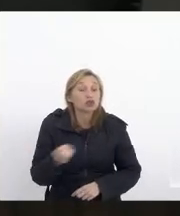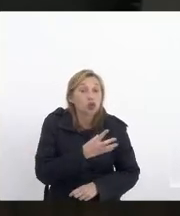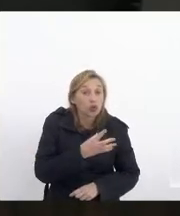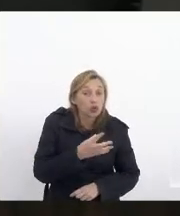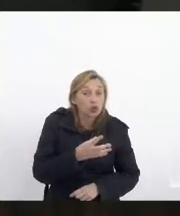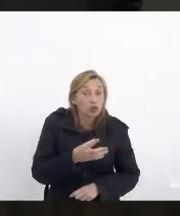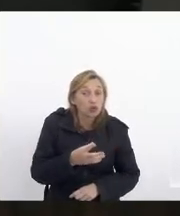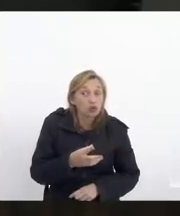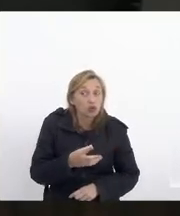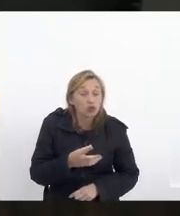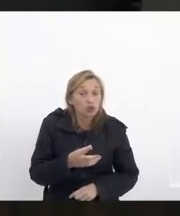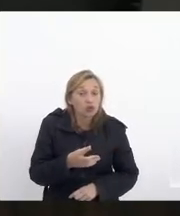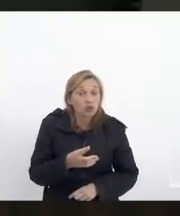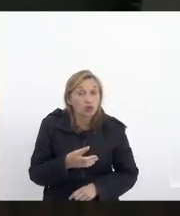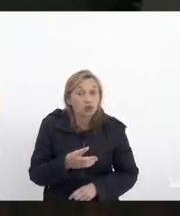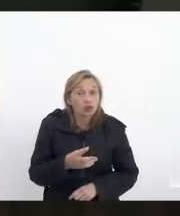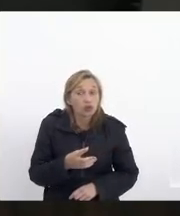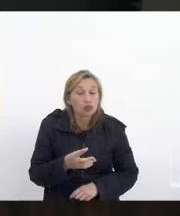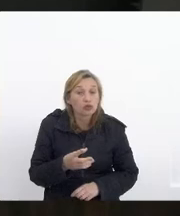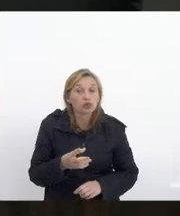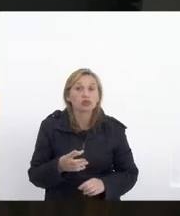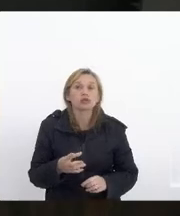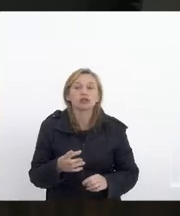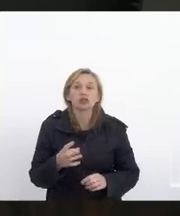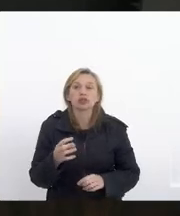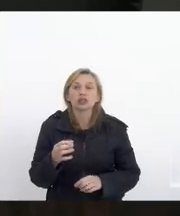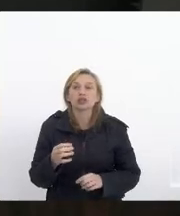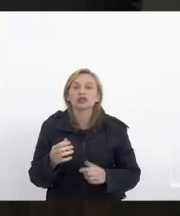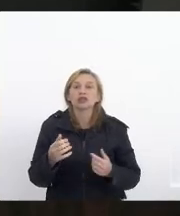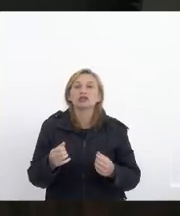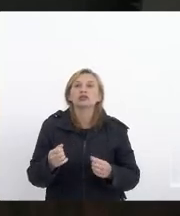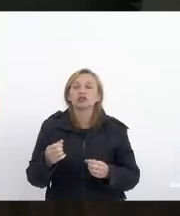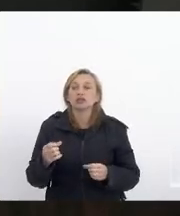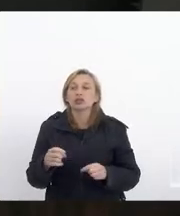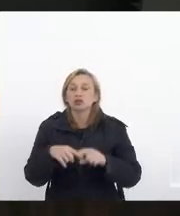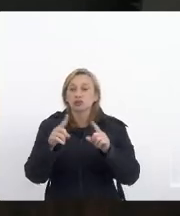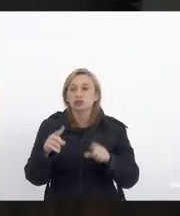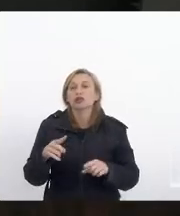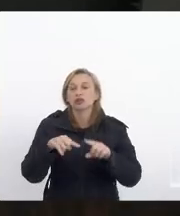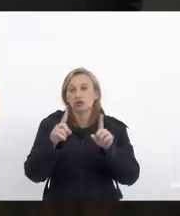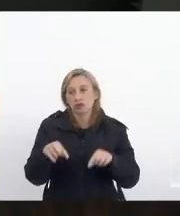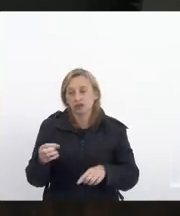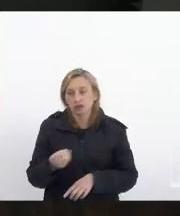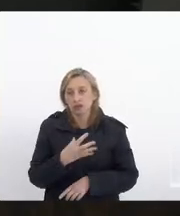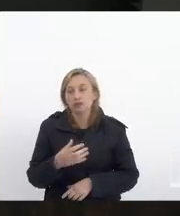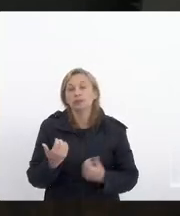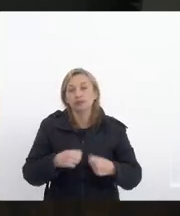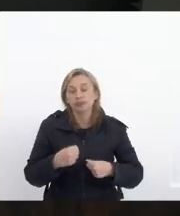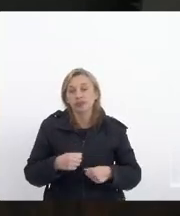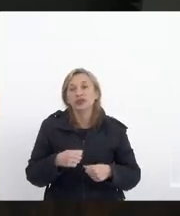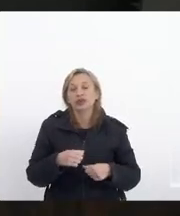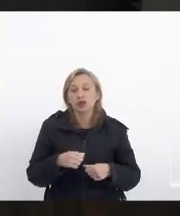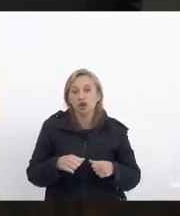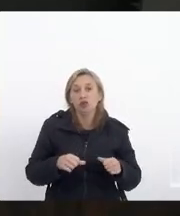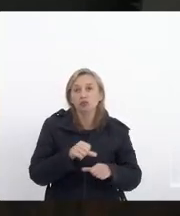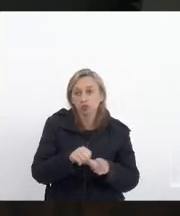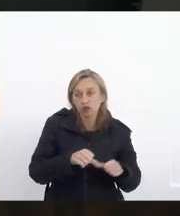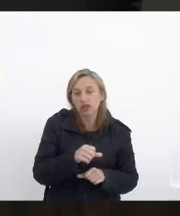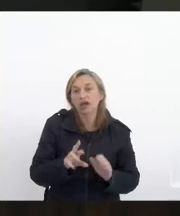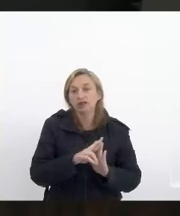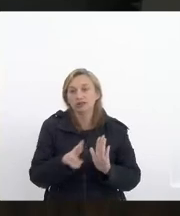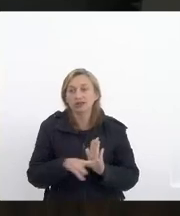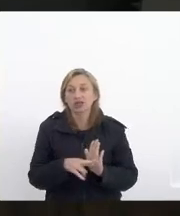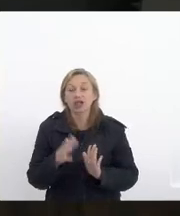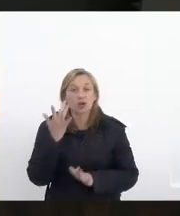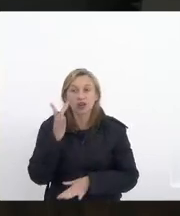regime que se impera sobre os servidores, ele vai ter que mudar. Porque, se não concordo com a senhora, eu acho que não vai ter